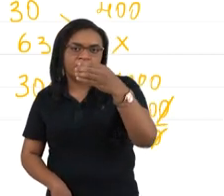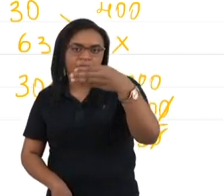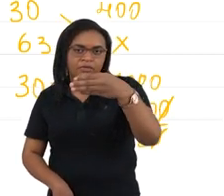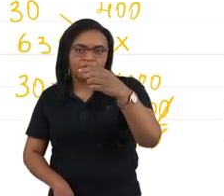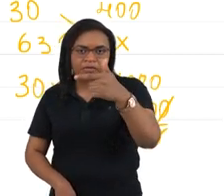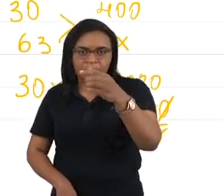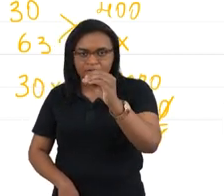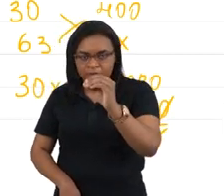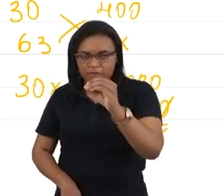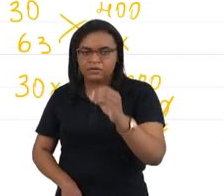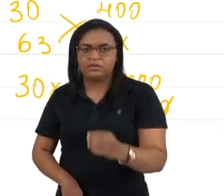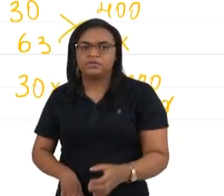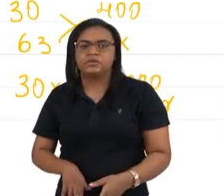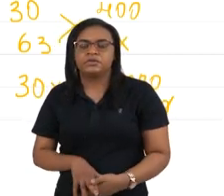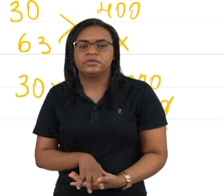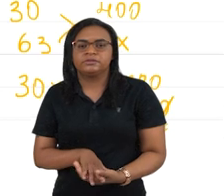21.420.